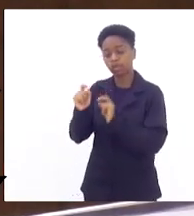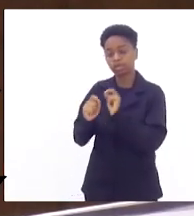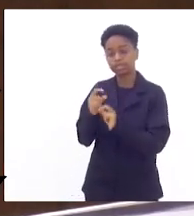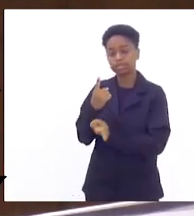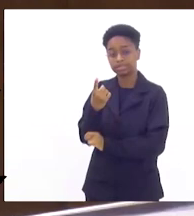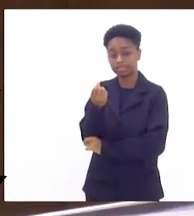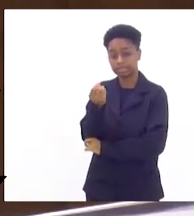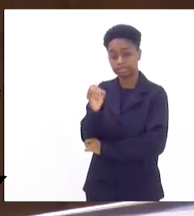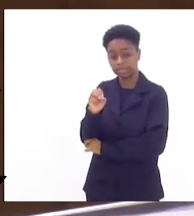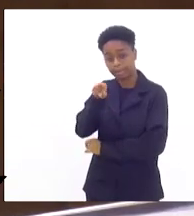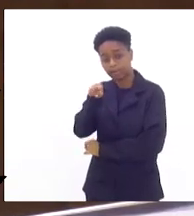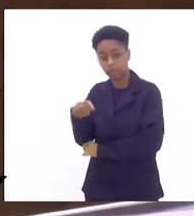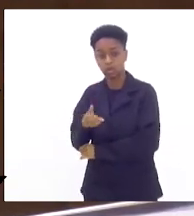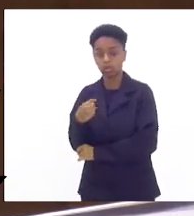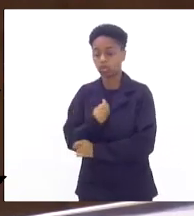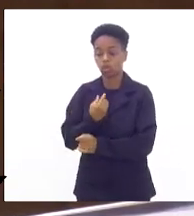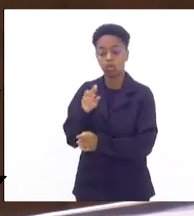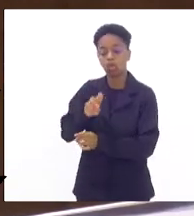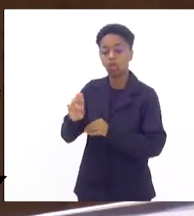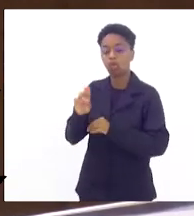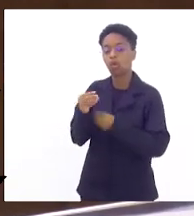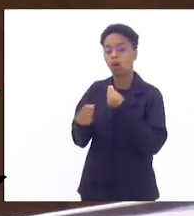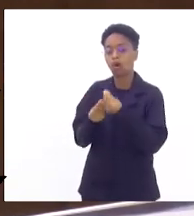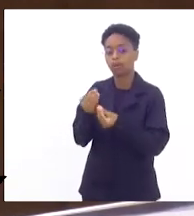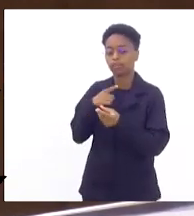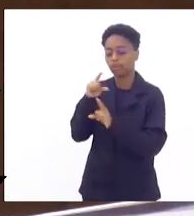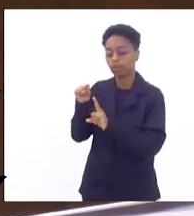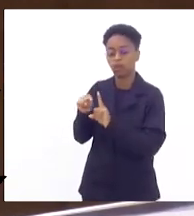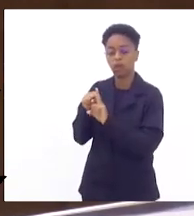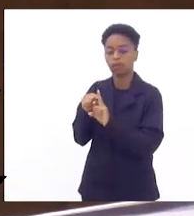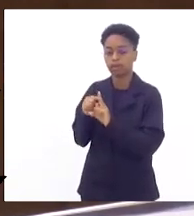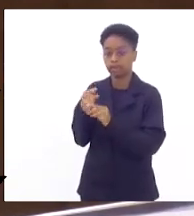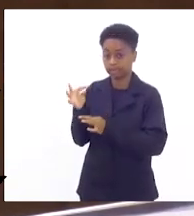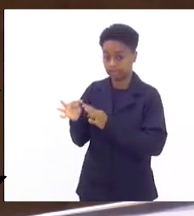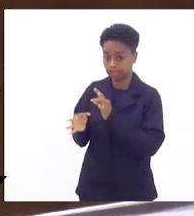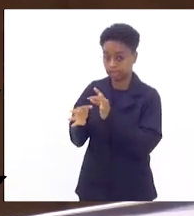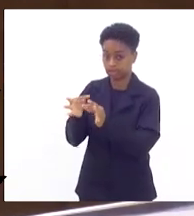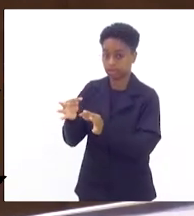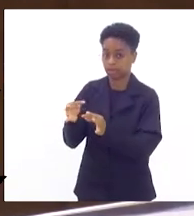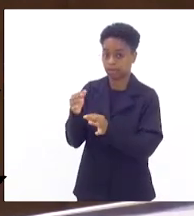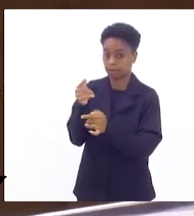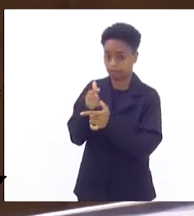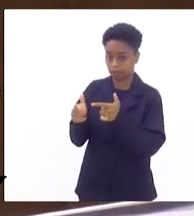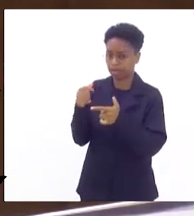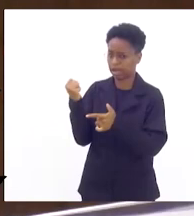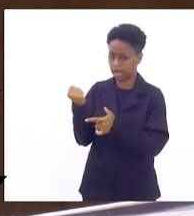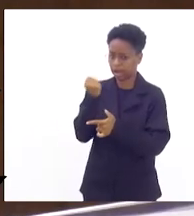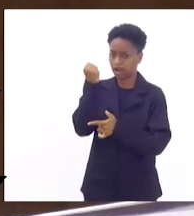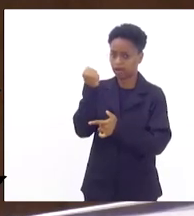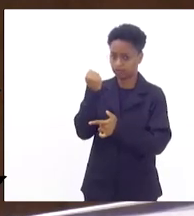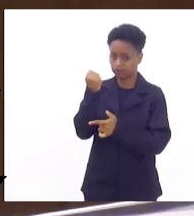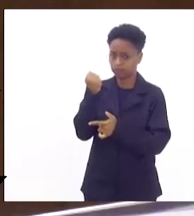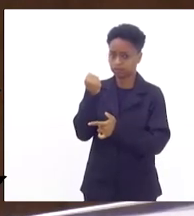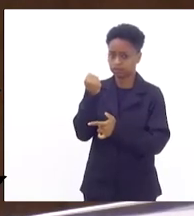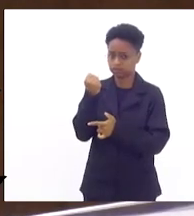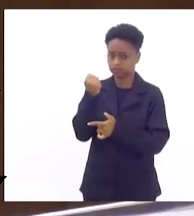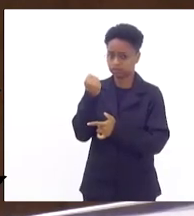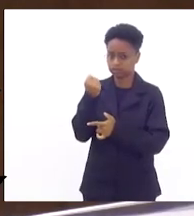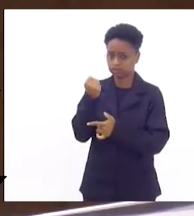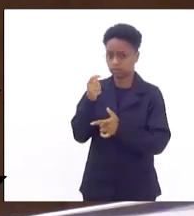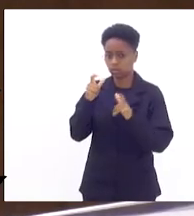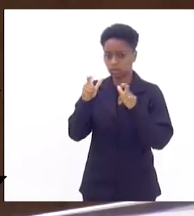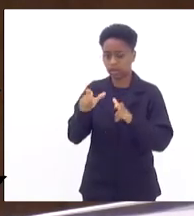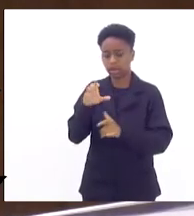A gente tinha como objetivo tratar problemas sérios nas elevatórias,